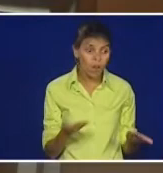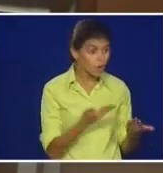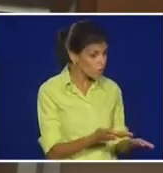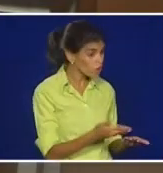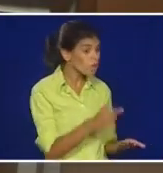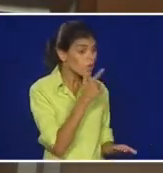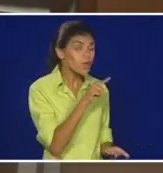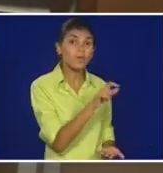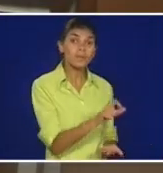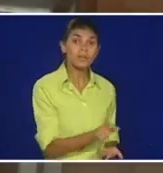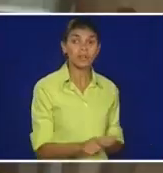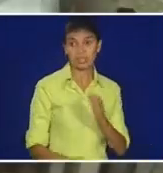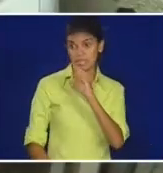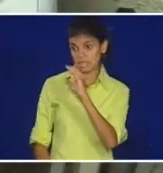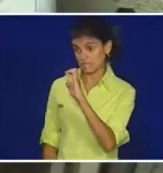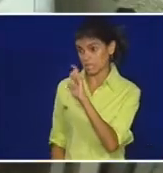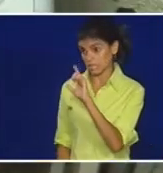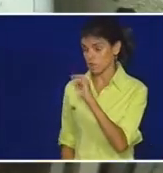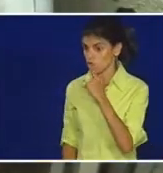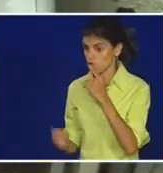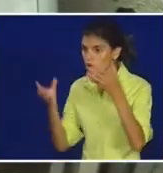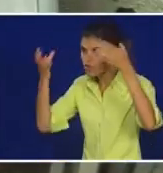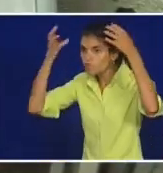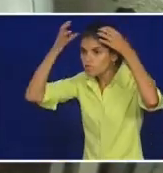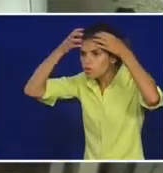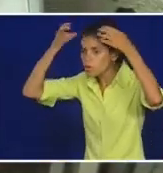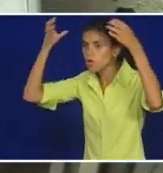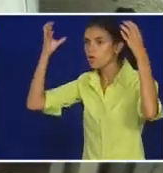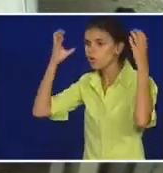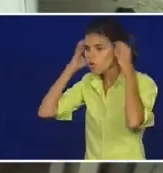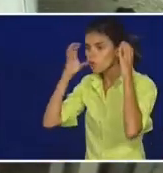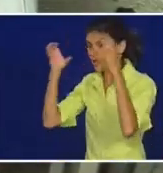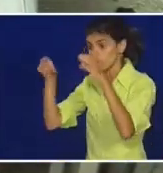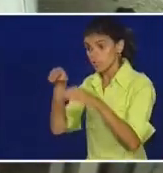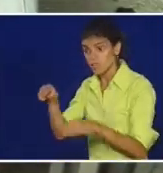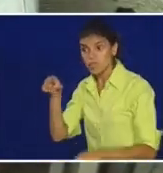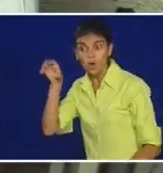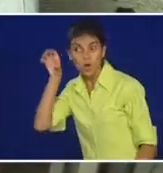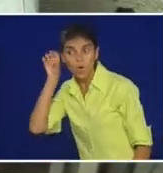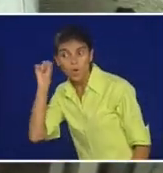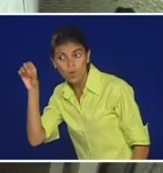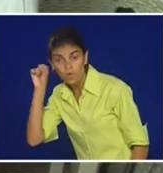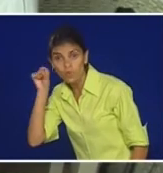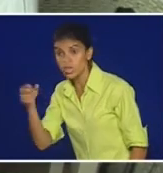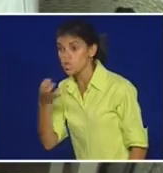Aí, Antônio! Cecília, eu vou colocar esse fone em você.